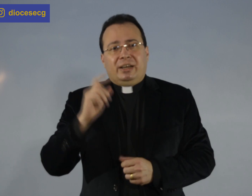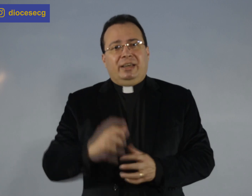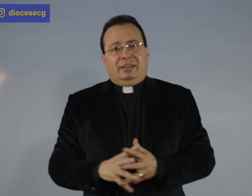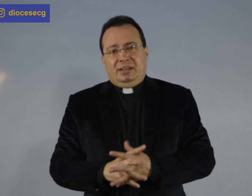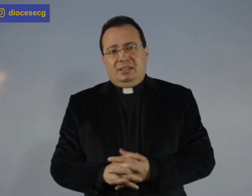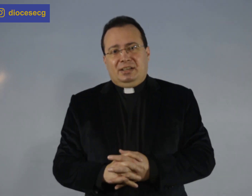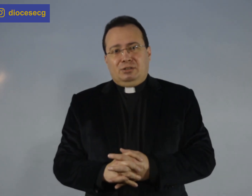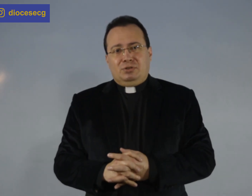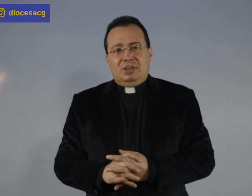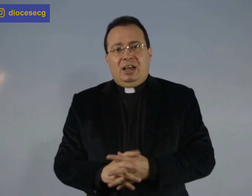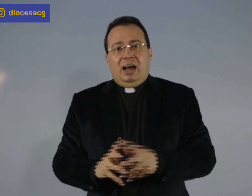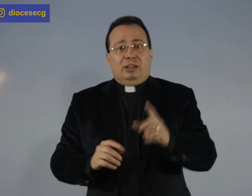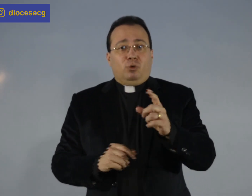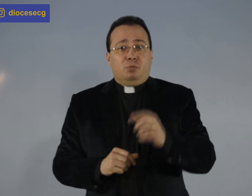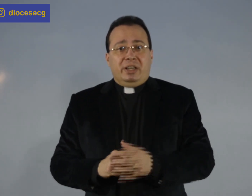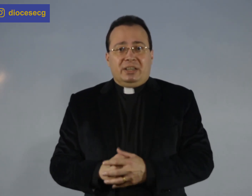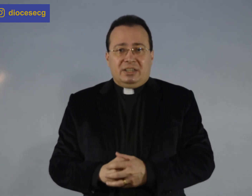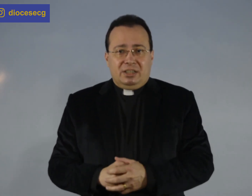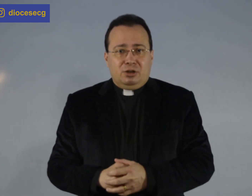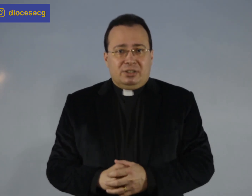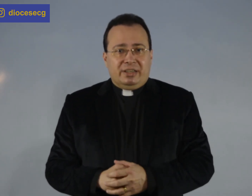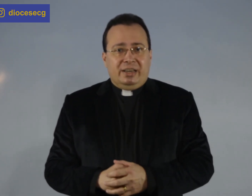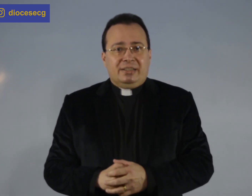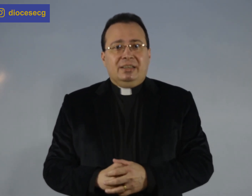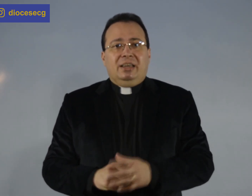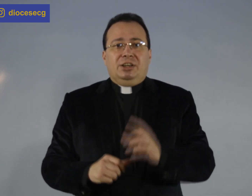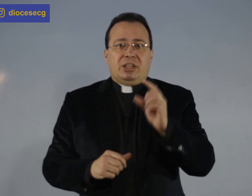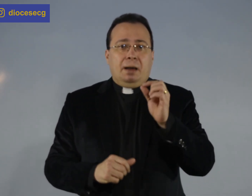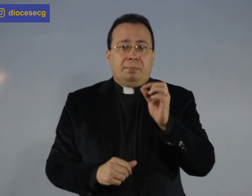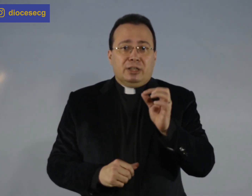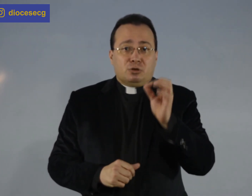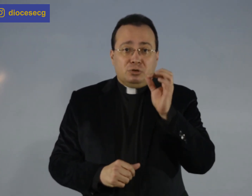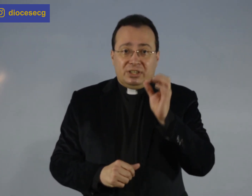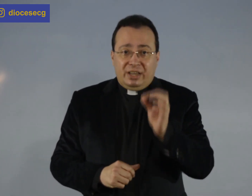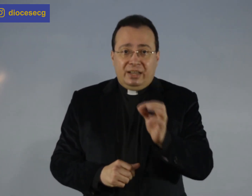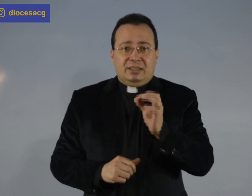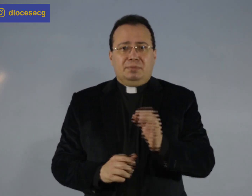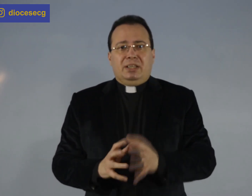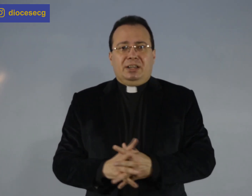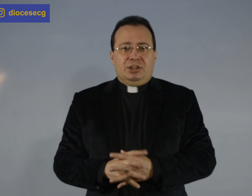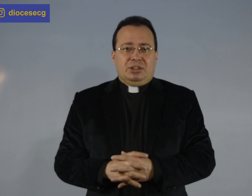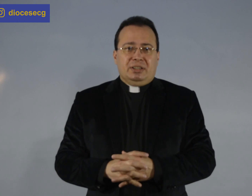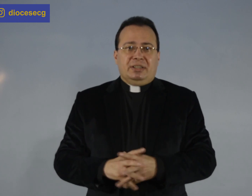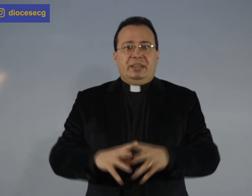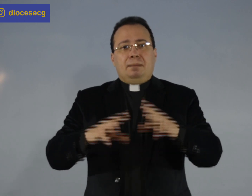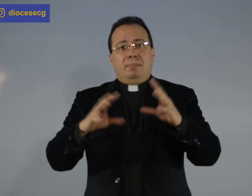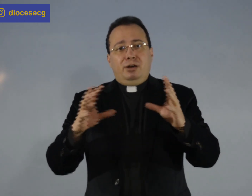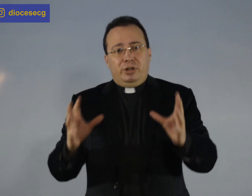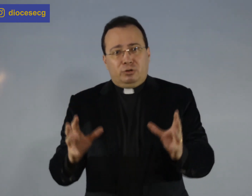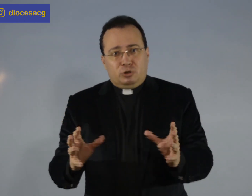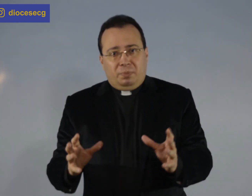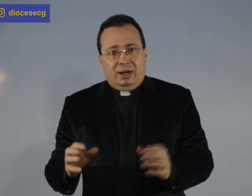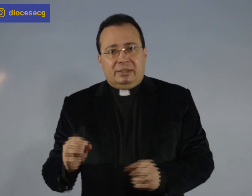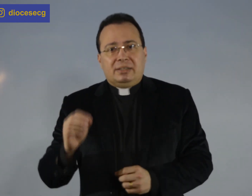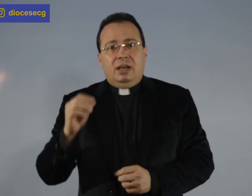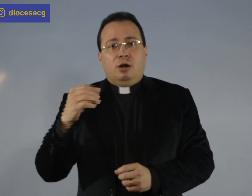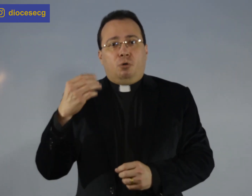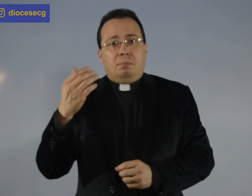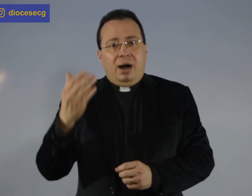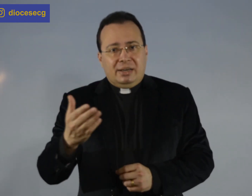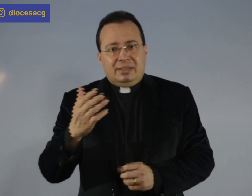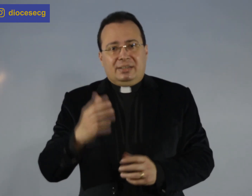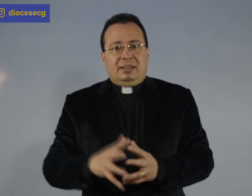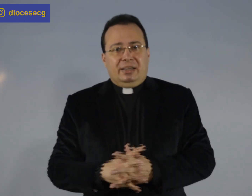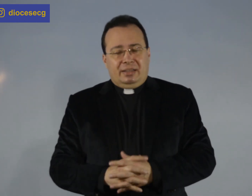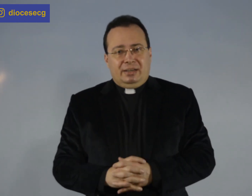só daqui a 3 anos. Atualmente, esta diocese está apenas com 7 seminaristas e a maioria dos padres